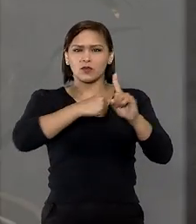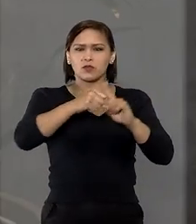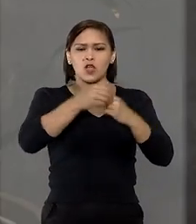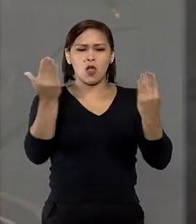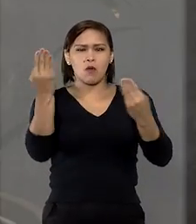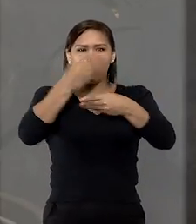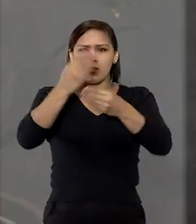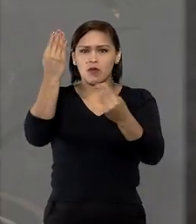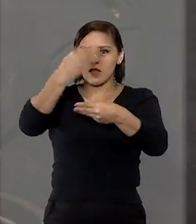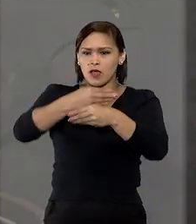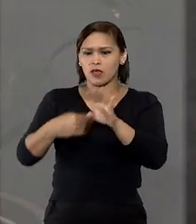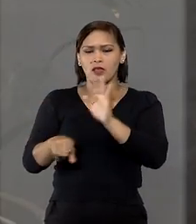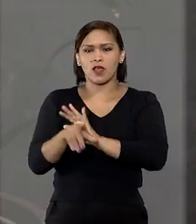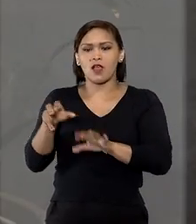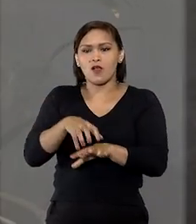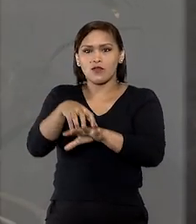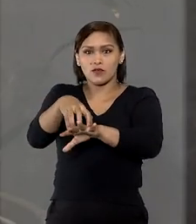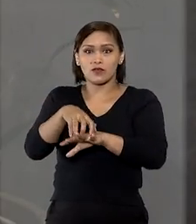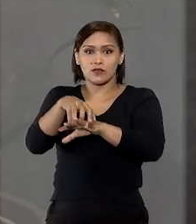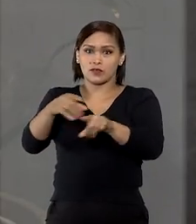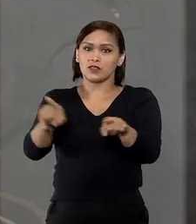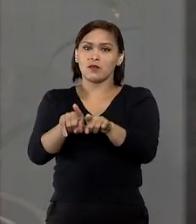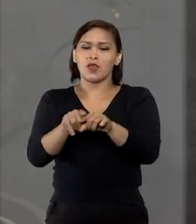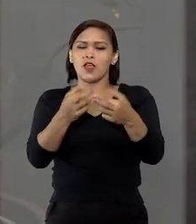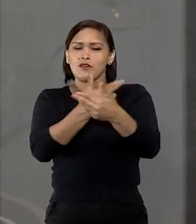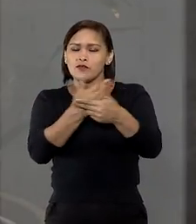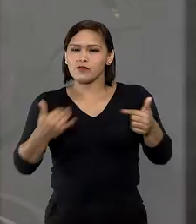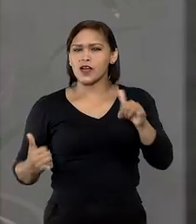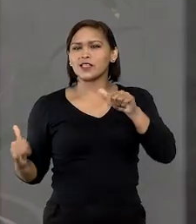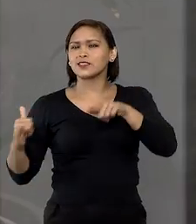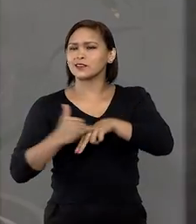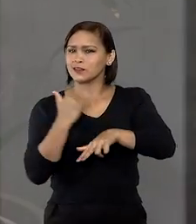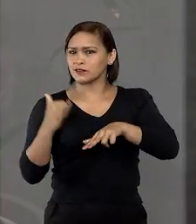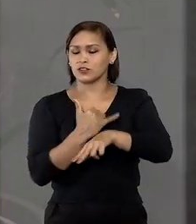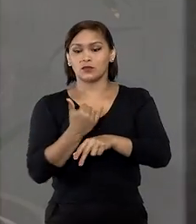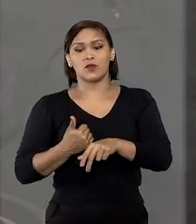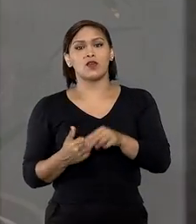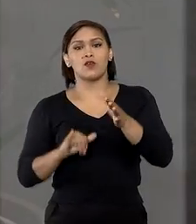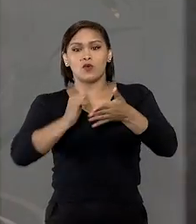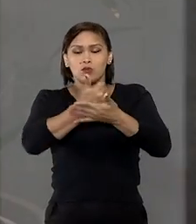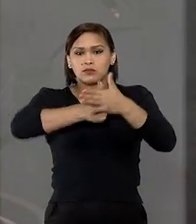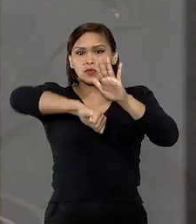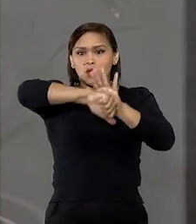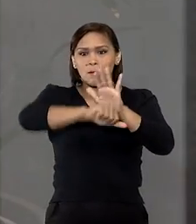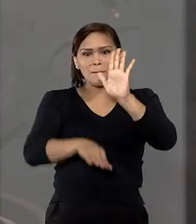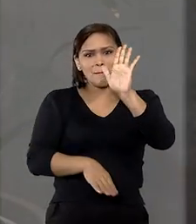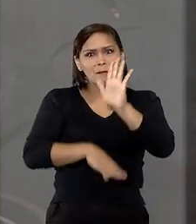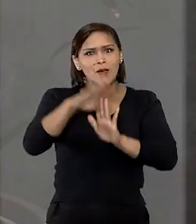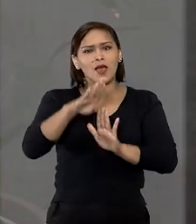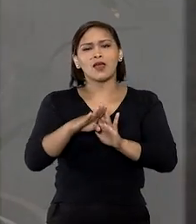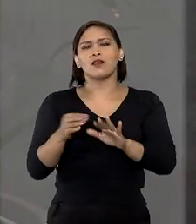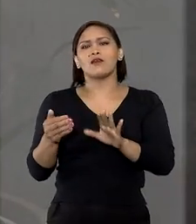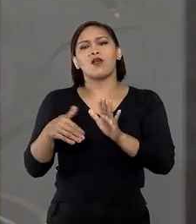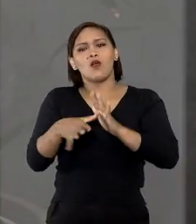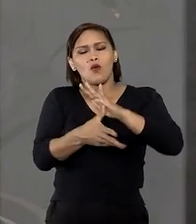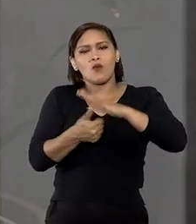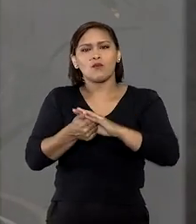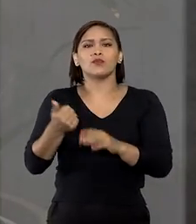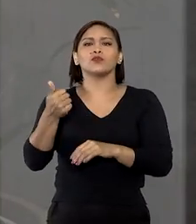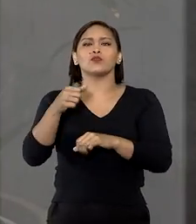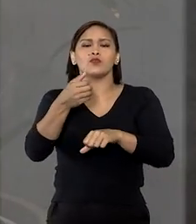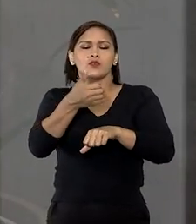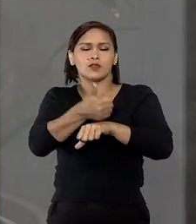bloquearam ruas e cruzamentos e fizeram diversos reféns o crime entrou para a história como o maior roubo de Santa